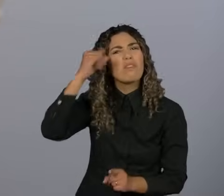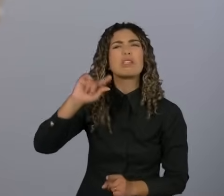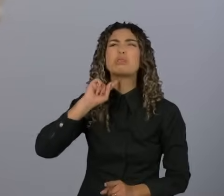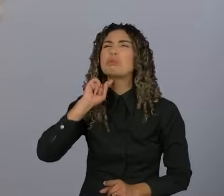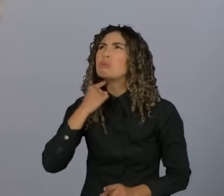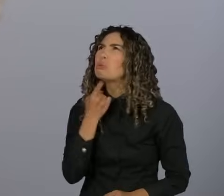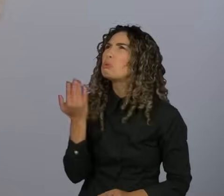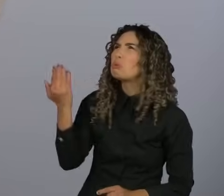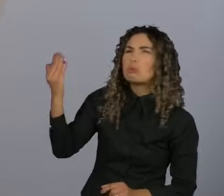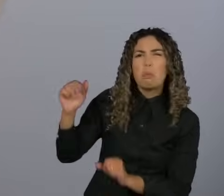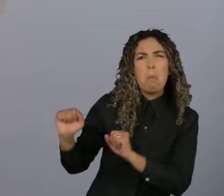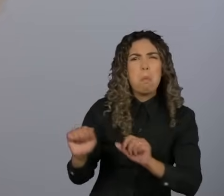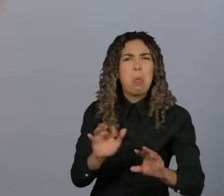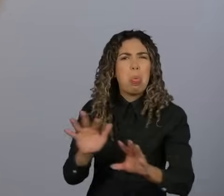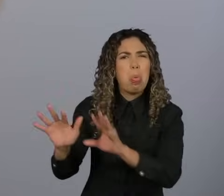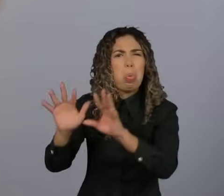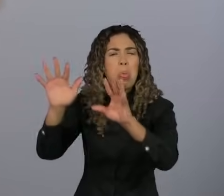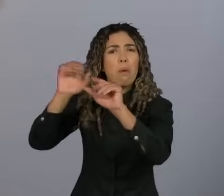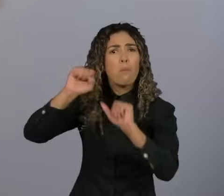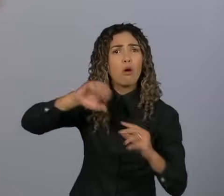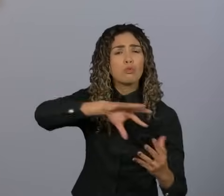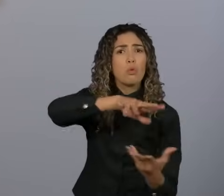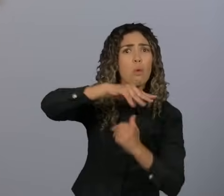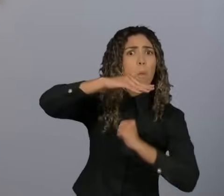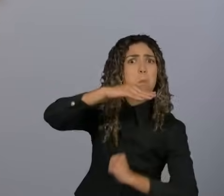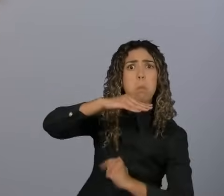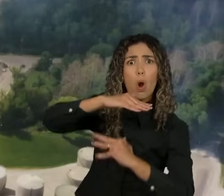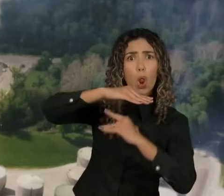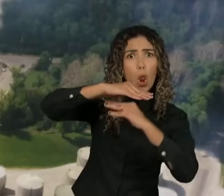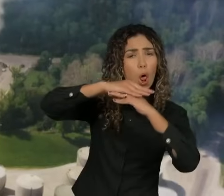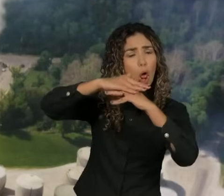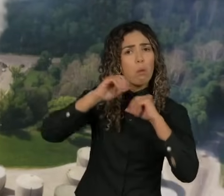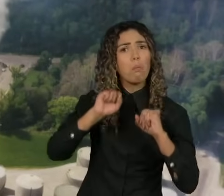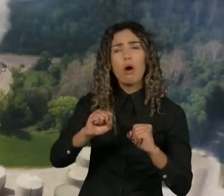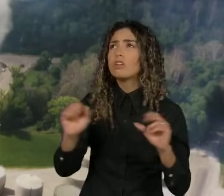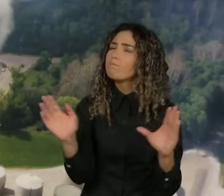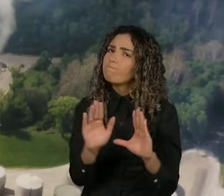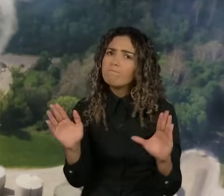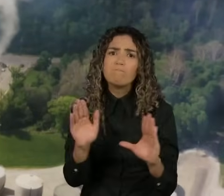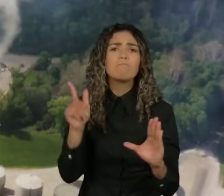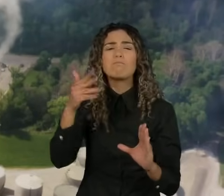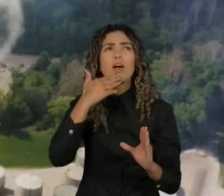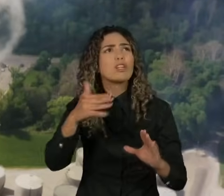em carta a 195 nações signatárias, pedindo